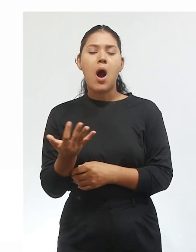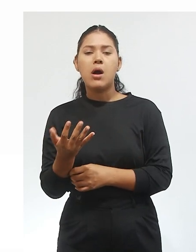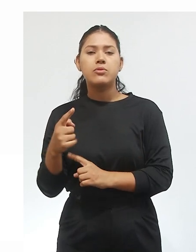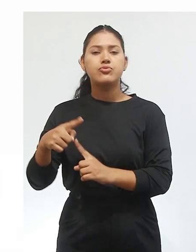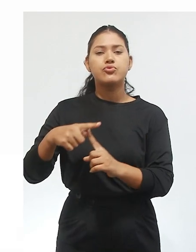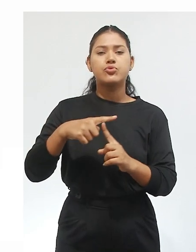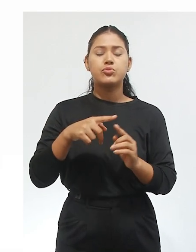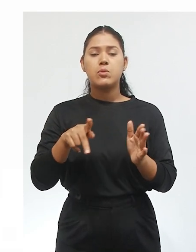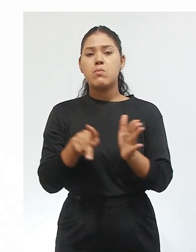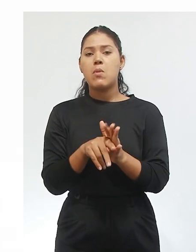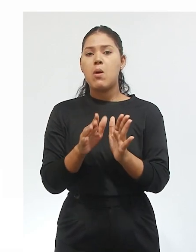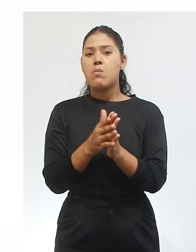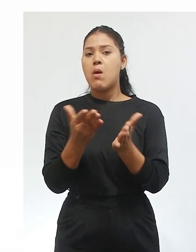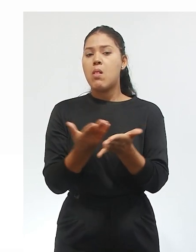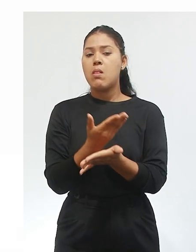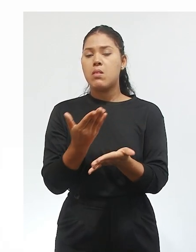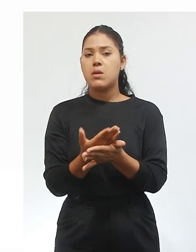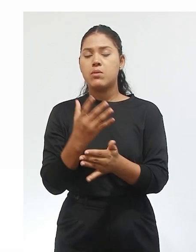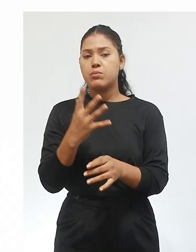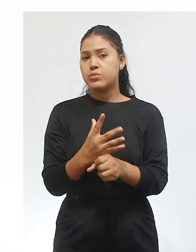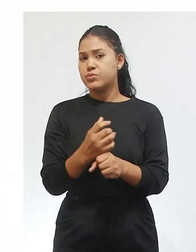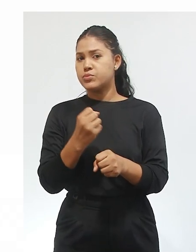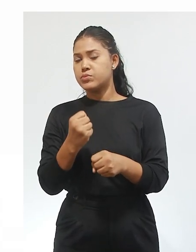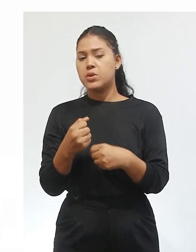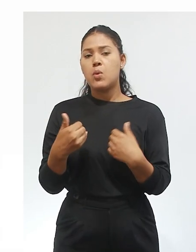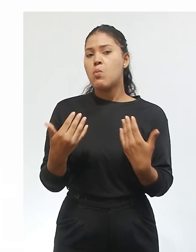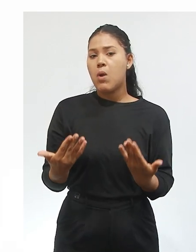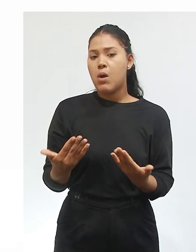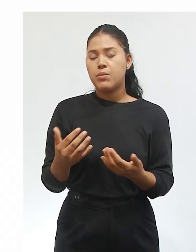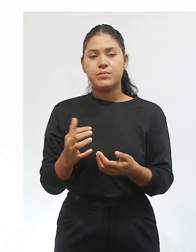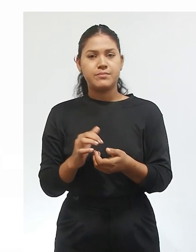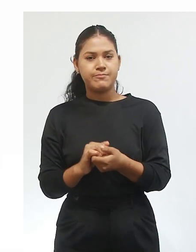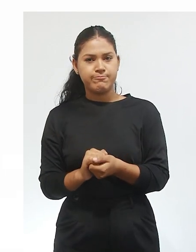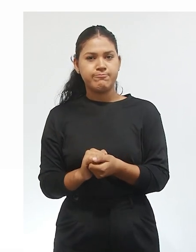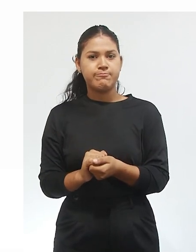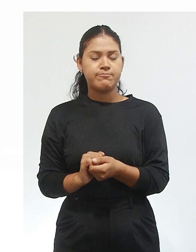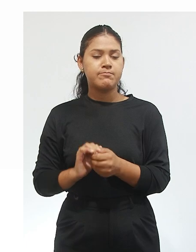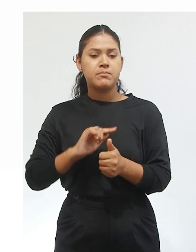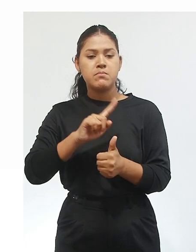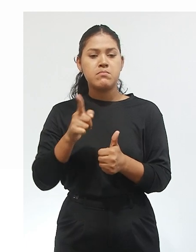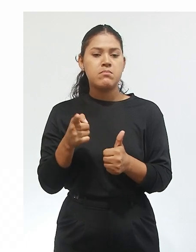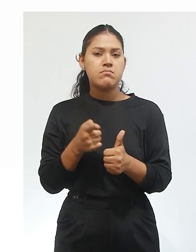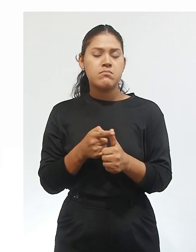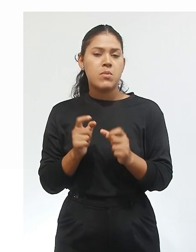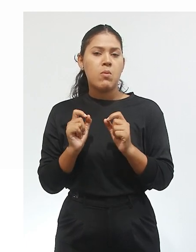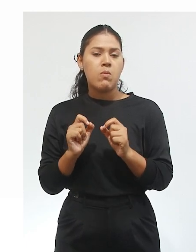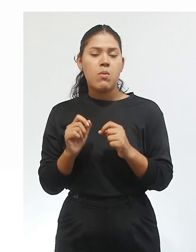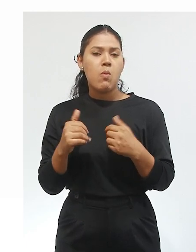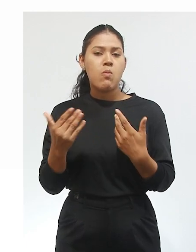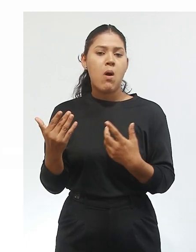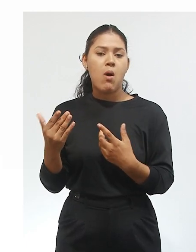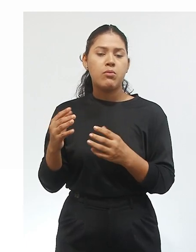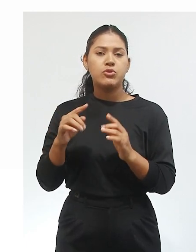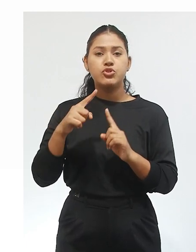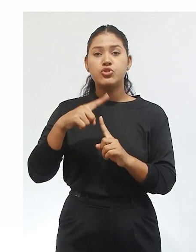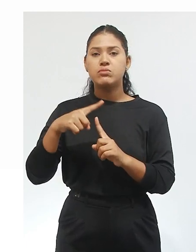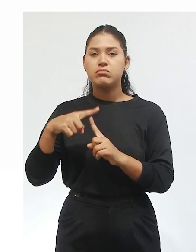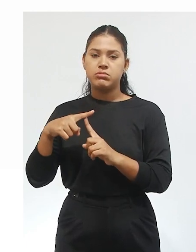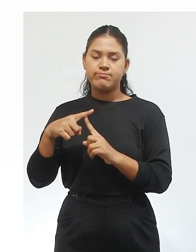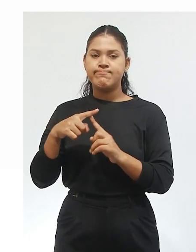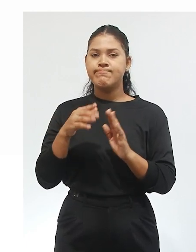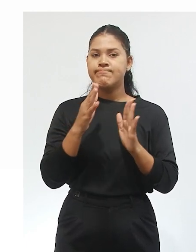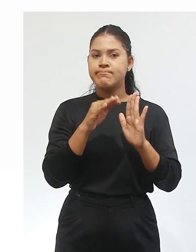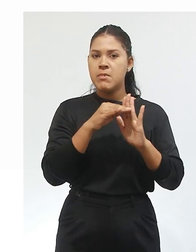livros contábeis. Antes de explicar quais são os livros contábeis, vamos mostrar aqui qual seria essa